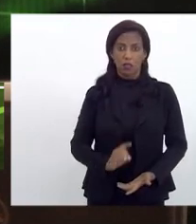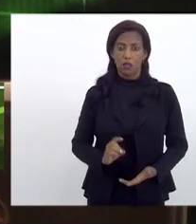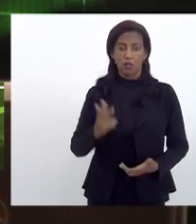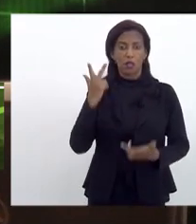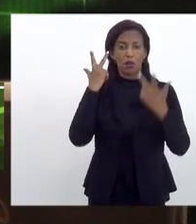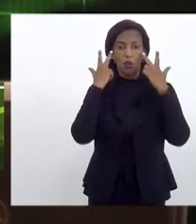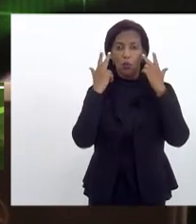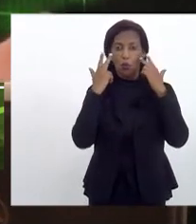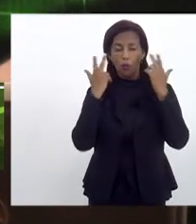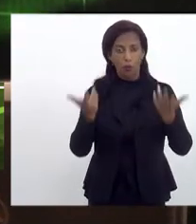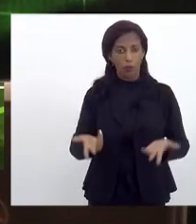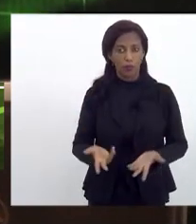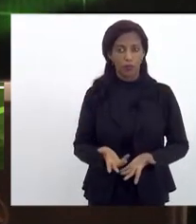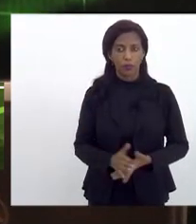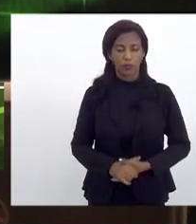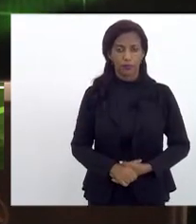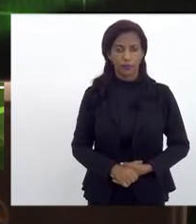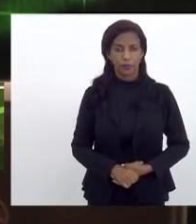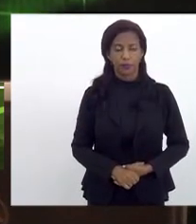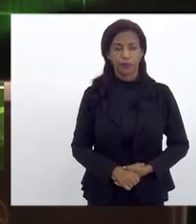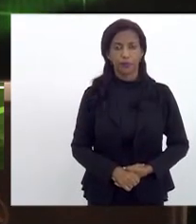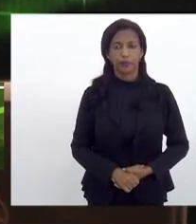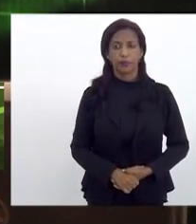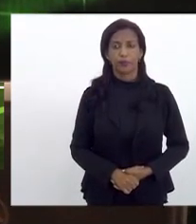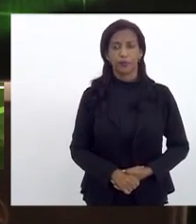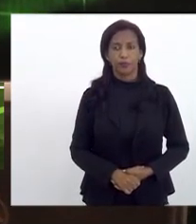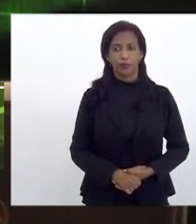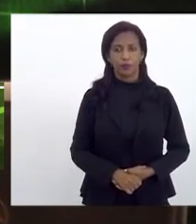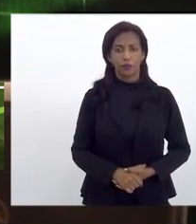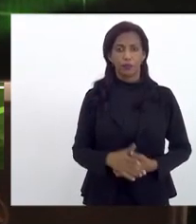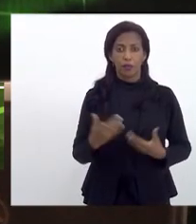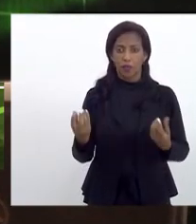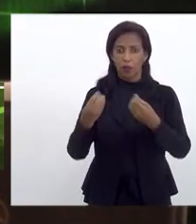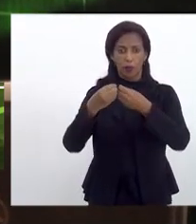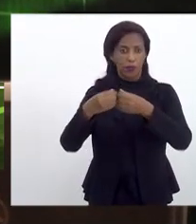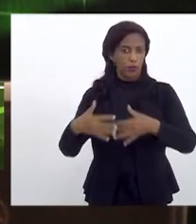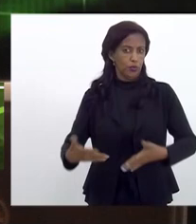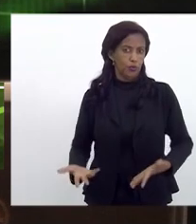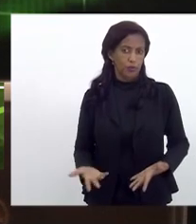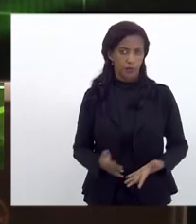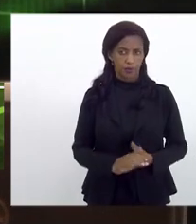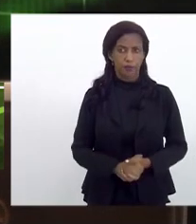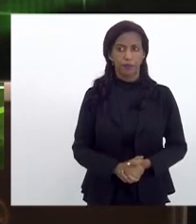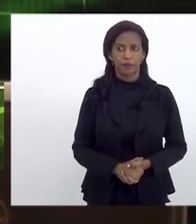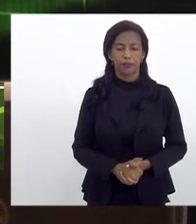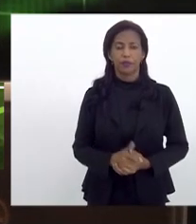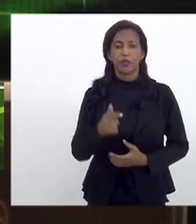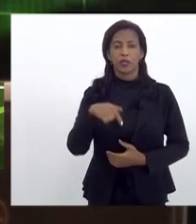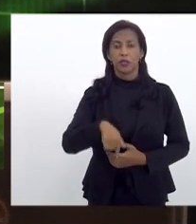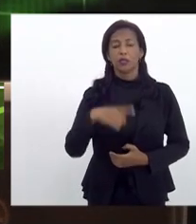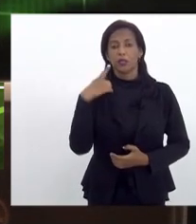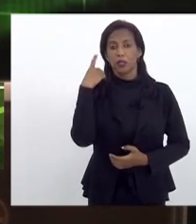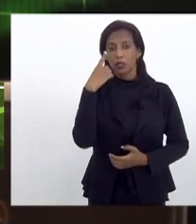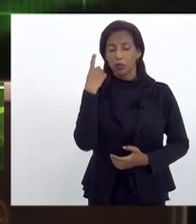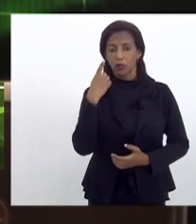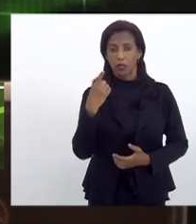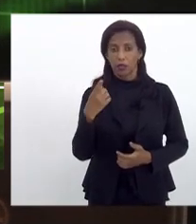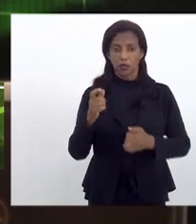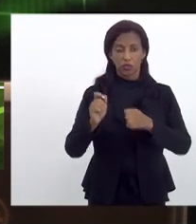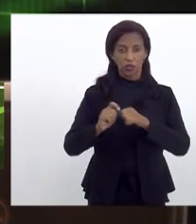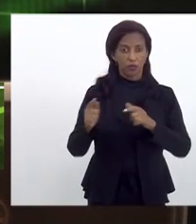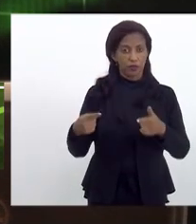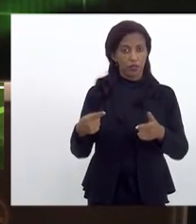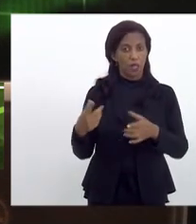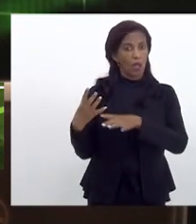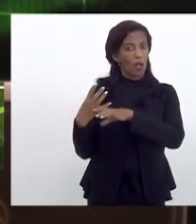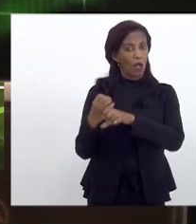parlamentar Que está eleito pra isso Então não prejudica E isso aqui Tá da enfermeira Que nós estamos fazendo aqui É o